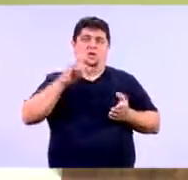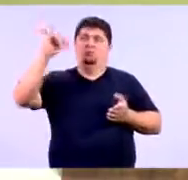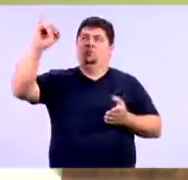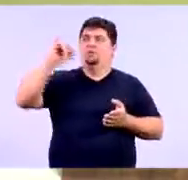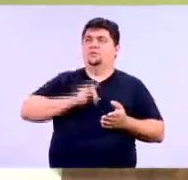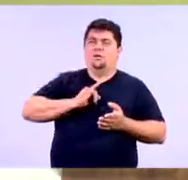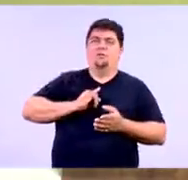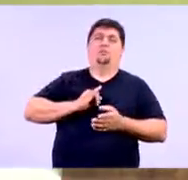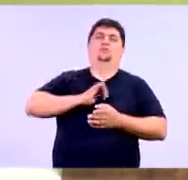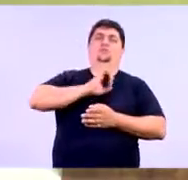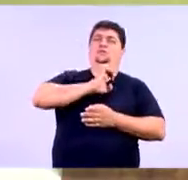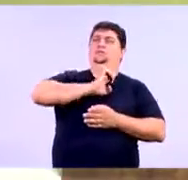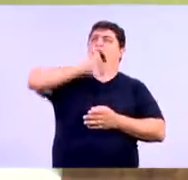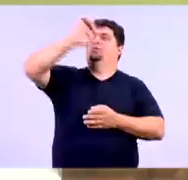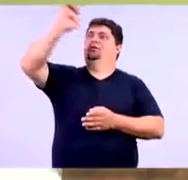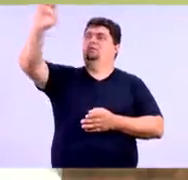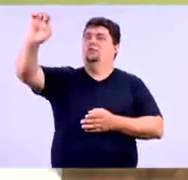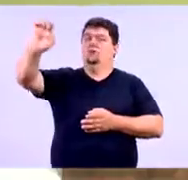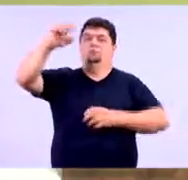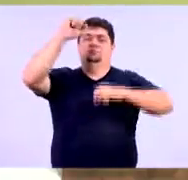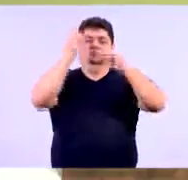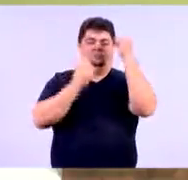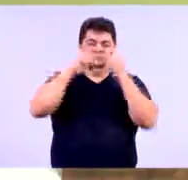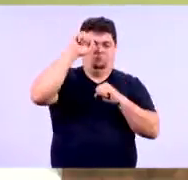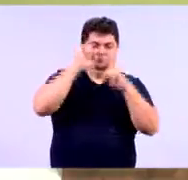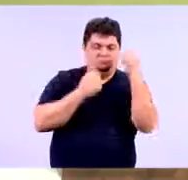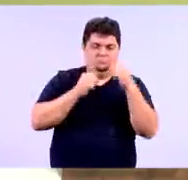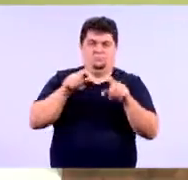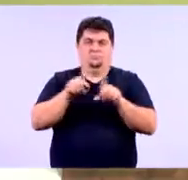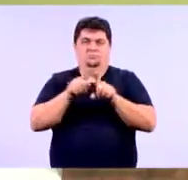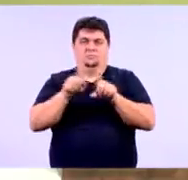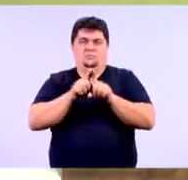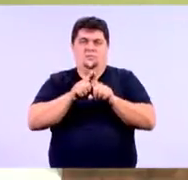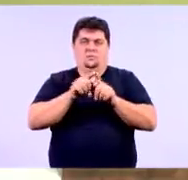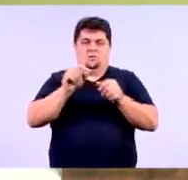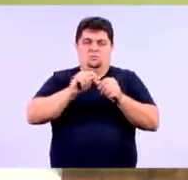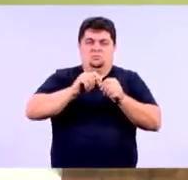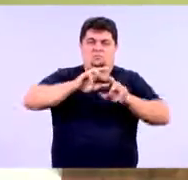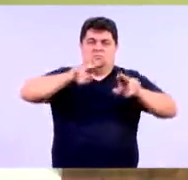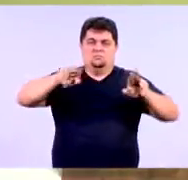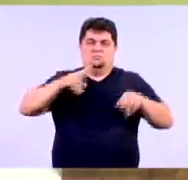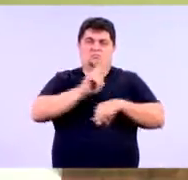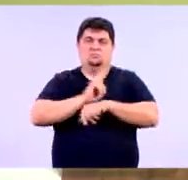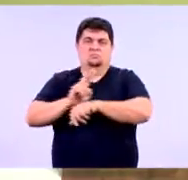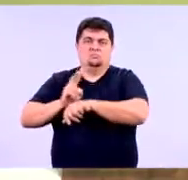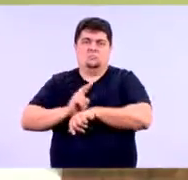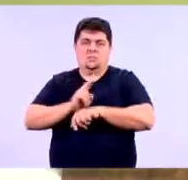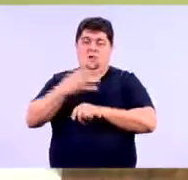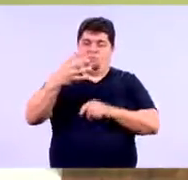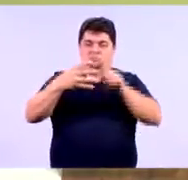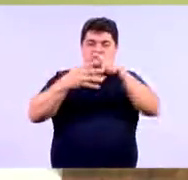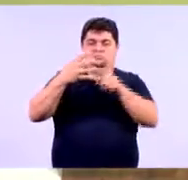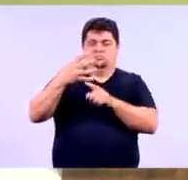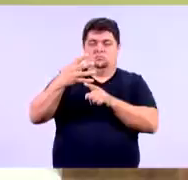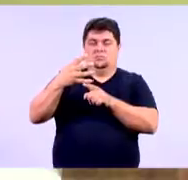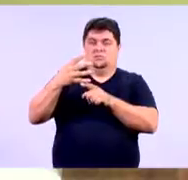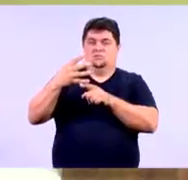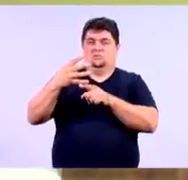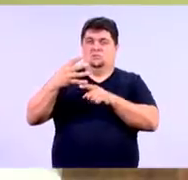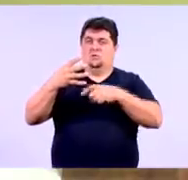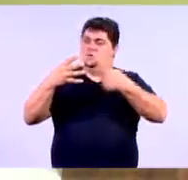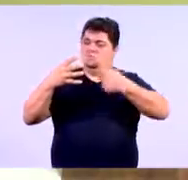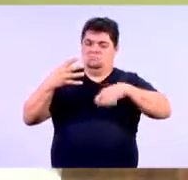o de exportação, produtos industrializados e de operação financeira, esses 4, eles